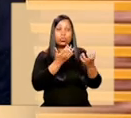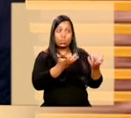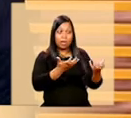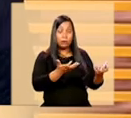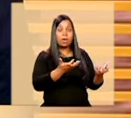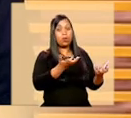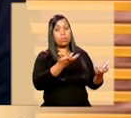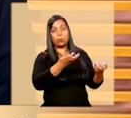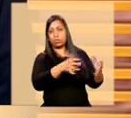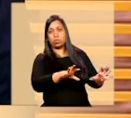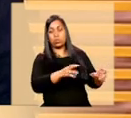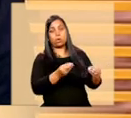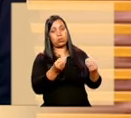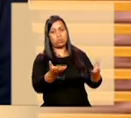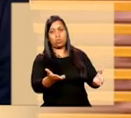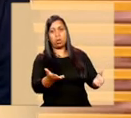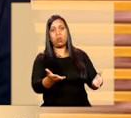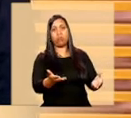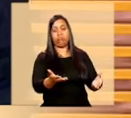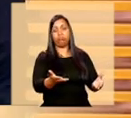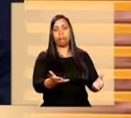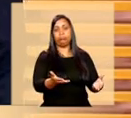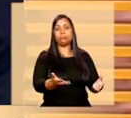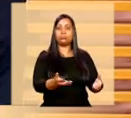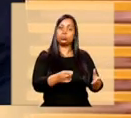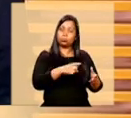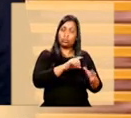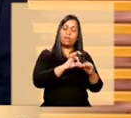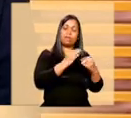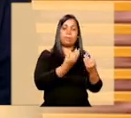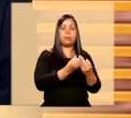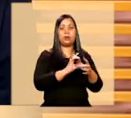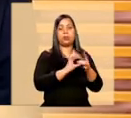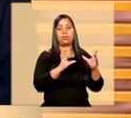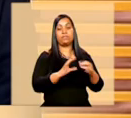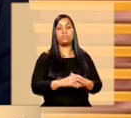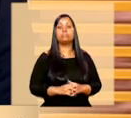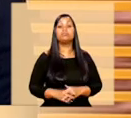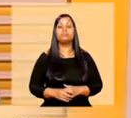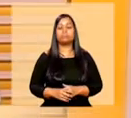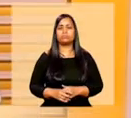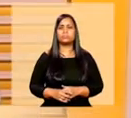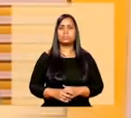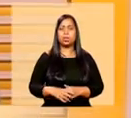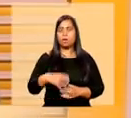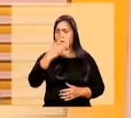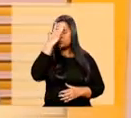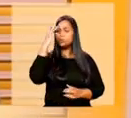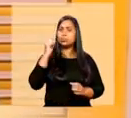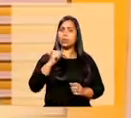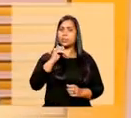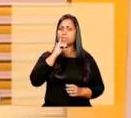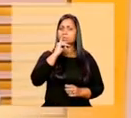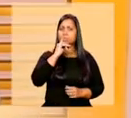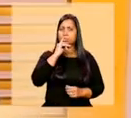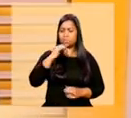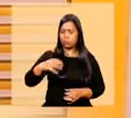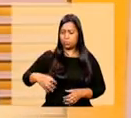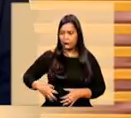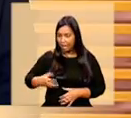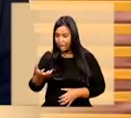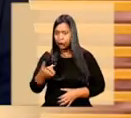família pode dizer o que ela quer ou o que não quer doar. Tudo isso também é autorização do familiar. Um transplantado pode ser